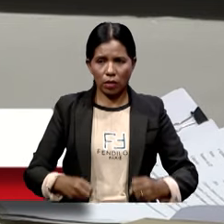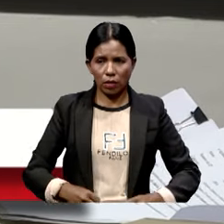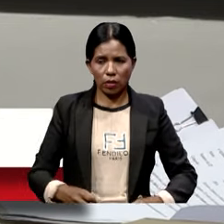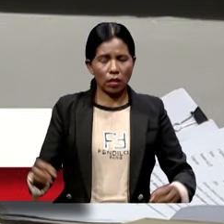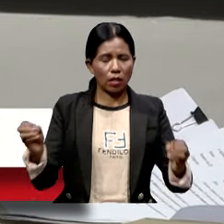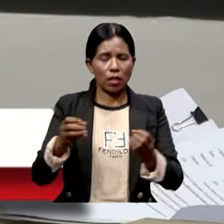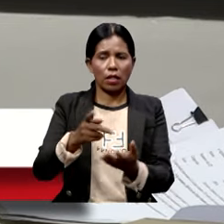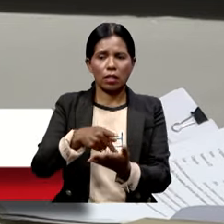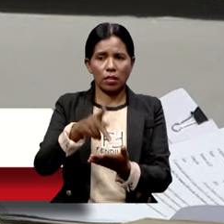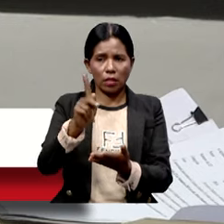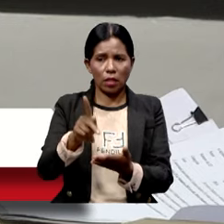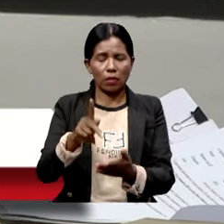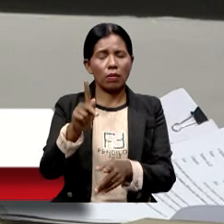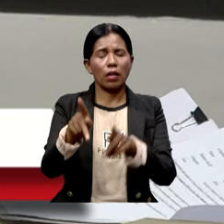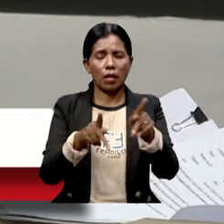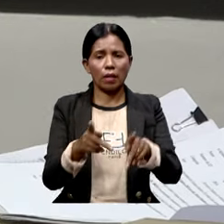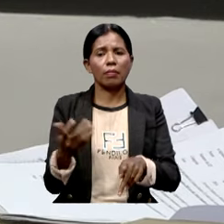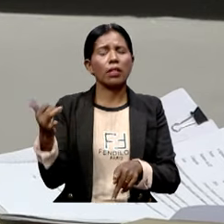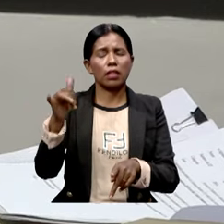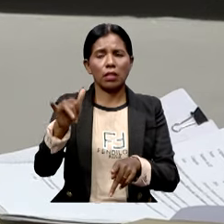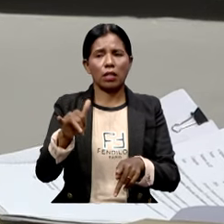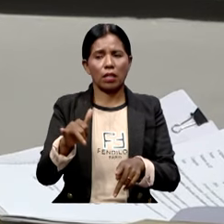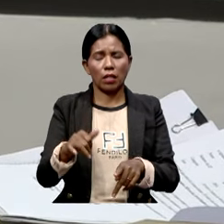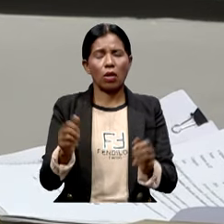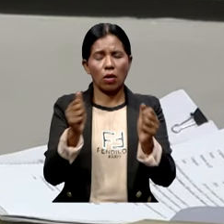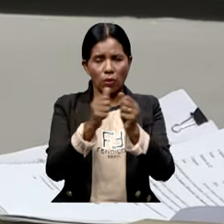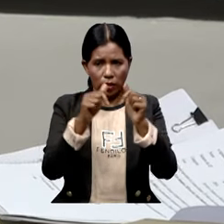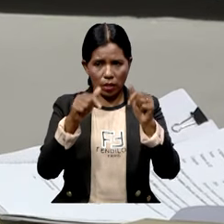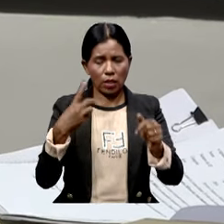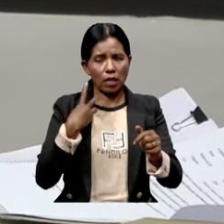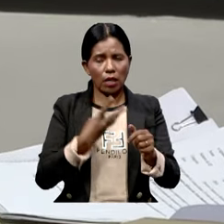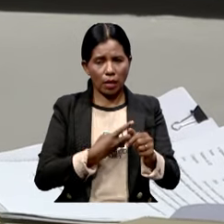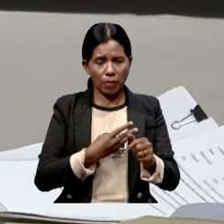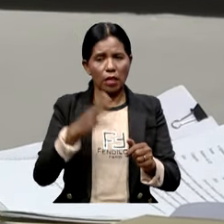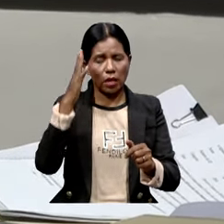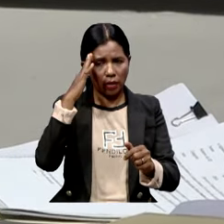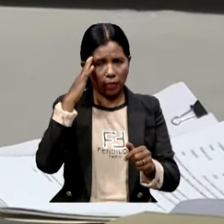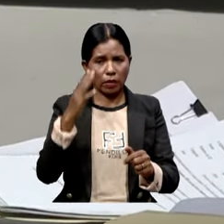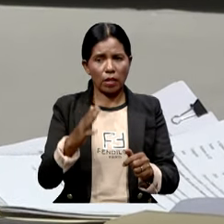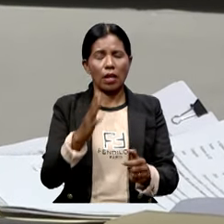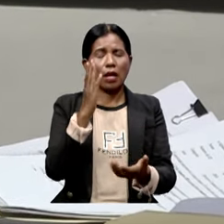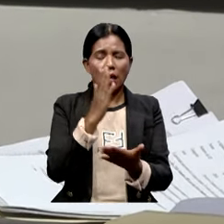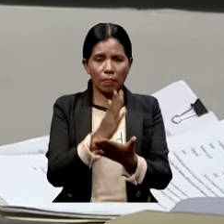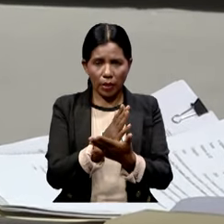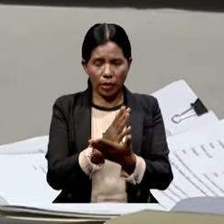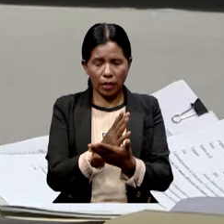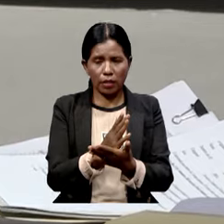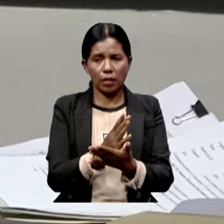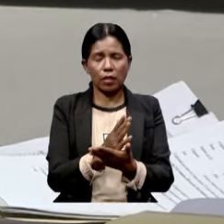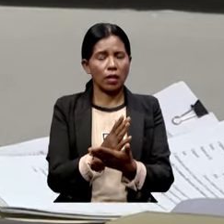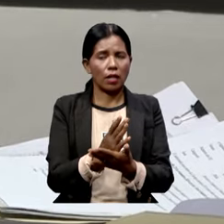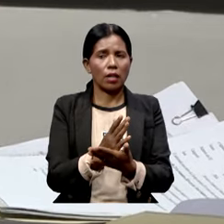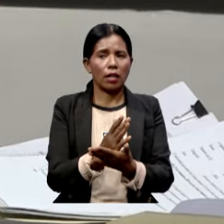sato sem ida, vai ema Sira, né? Por razão ainda nem acá, a minha noé, está a para lá e para